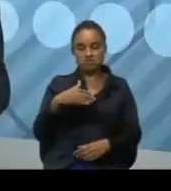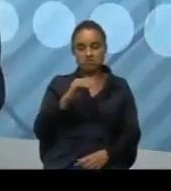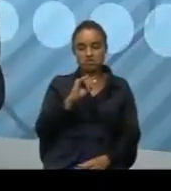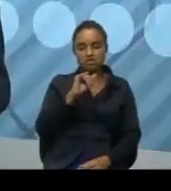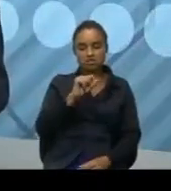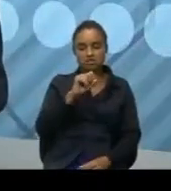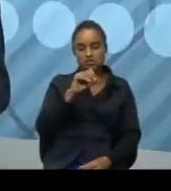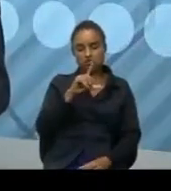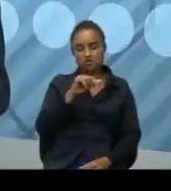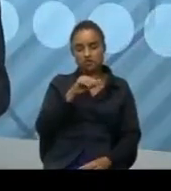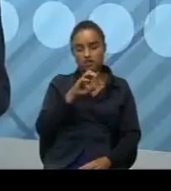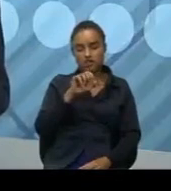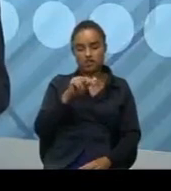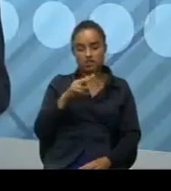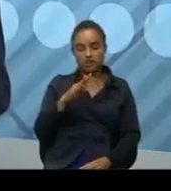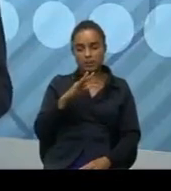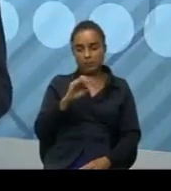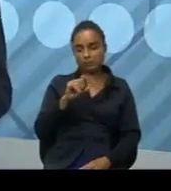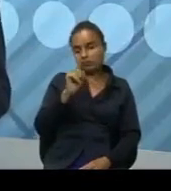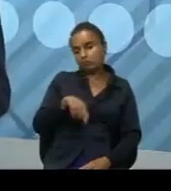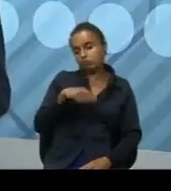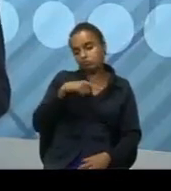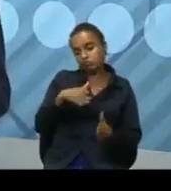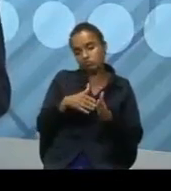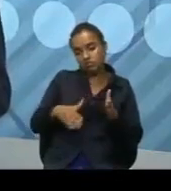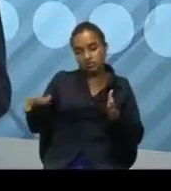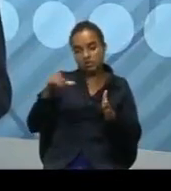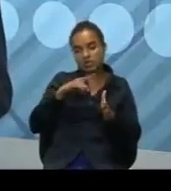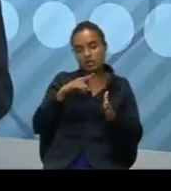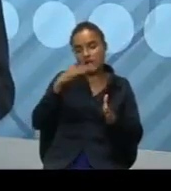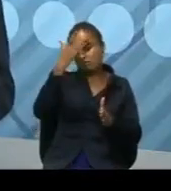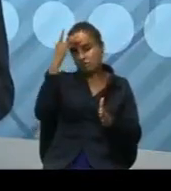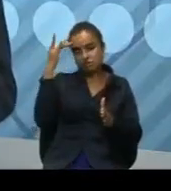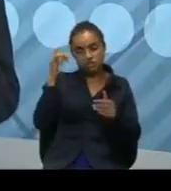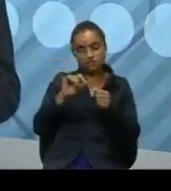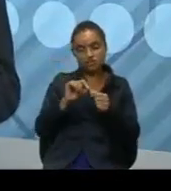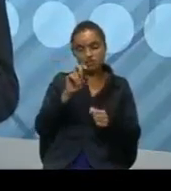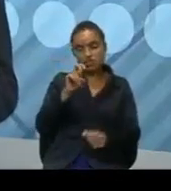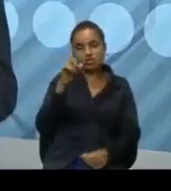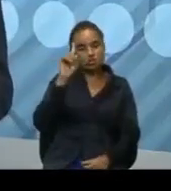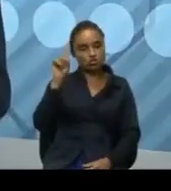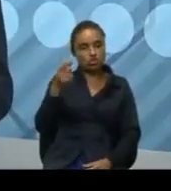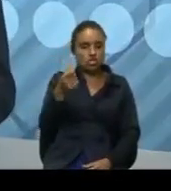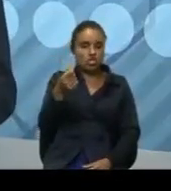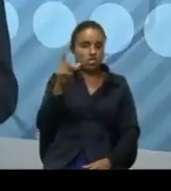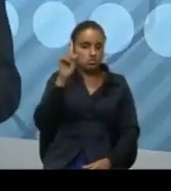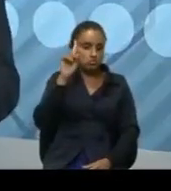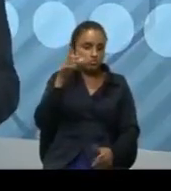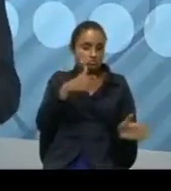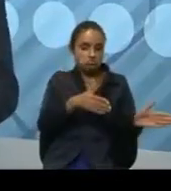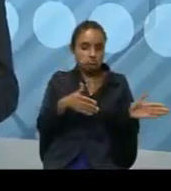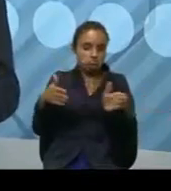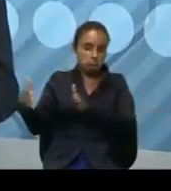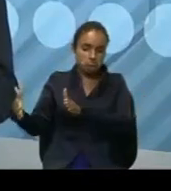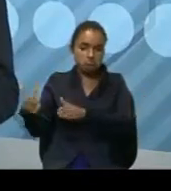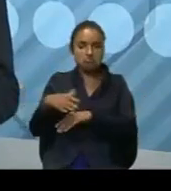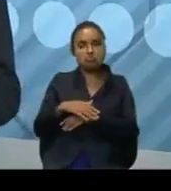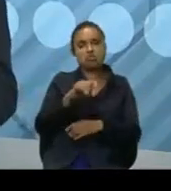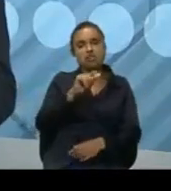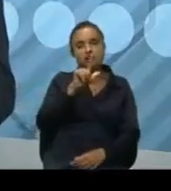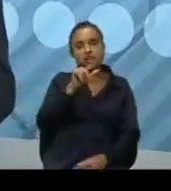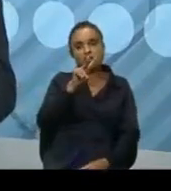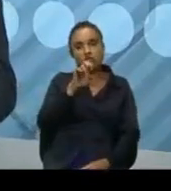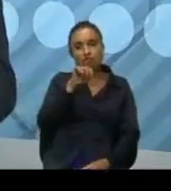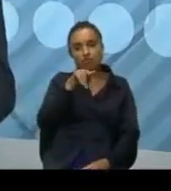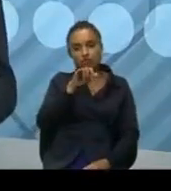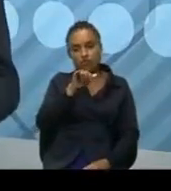obra que o rapaz executou em 5 dias, 6 dias, tá bom? Então, a alvenaria já foi levantada,